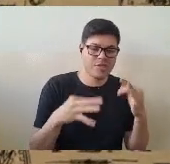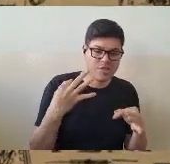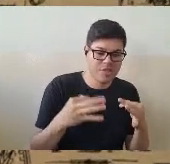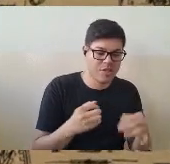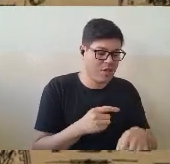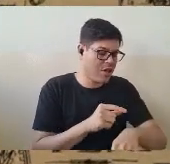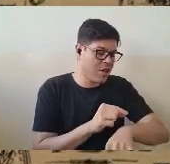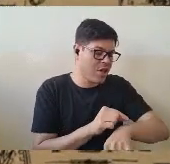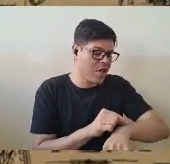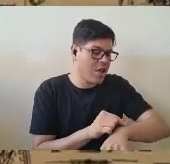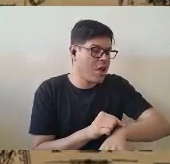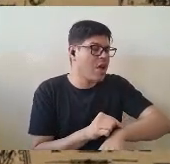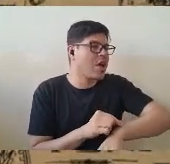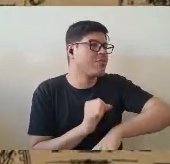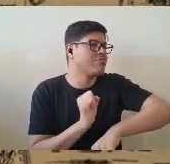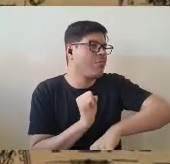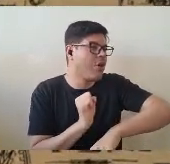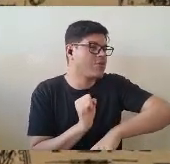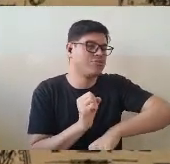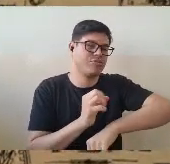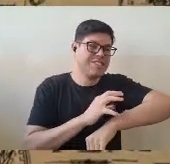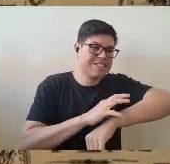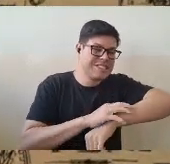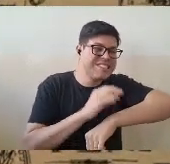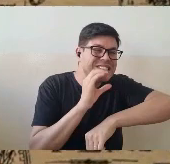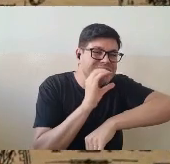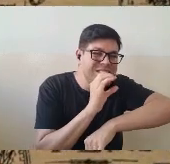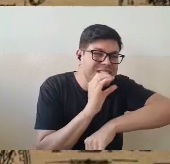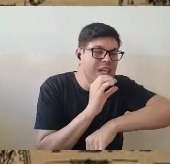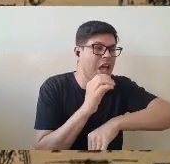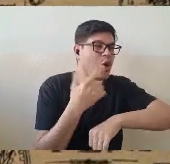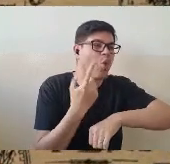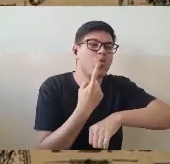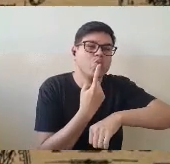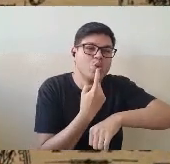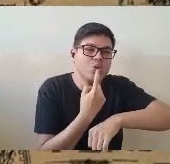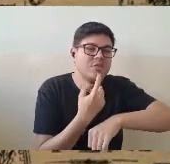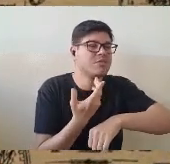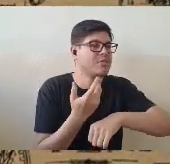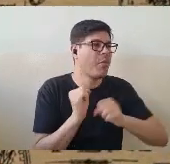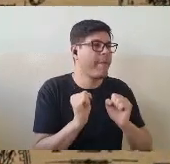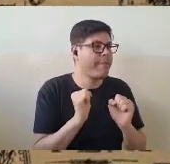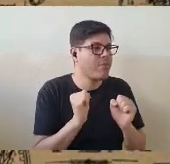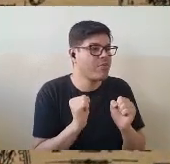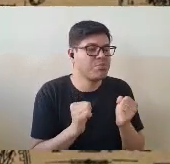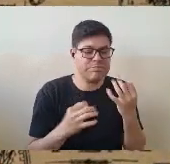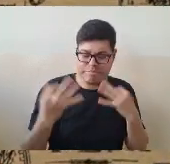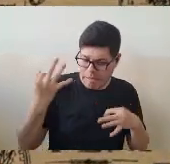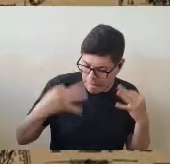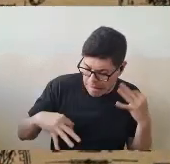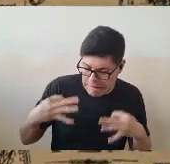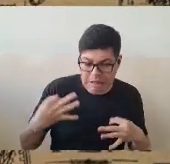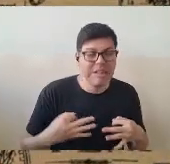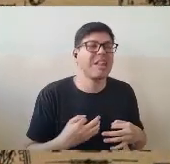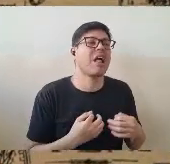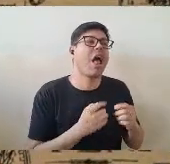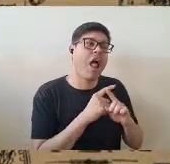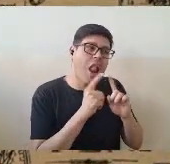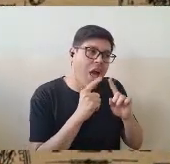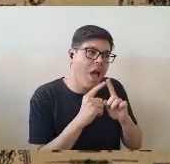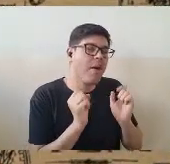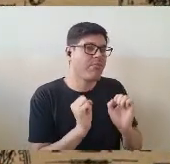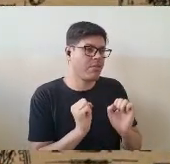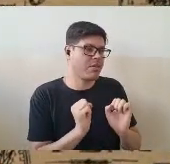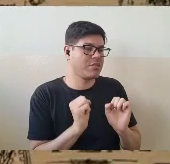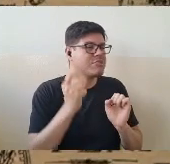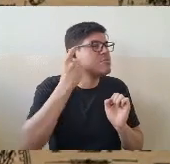quente. A criança maior vai reclamar um pouquinho de fadiga, que é dor no corpo, dor de cabeça. Isso vai acontecer. Qualquer